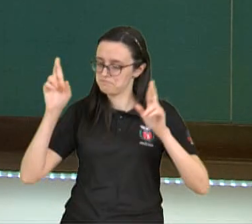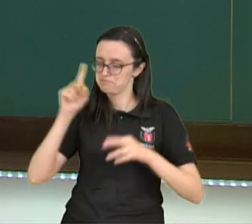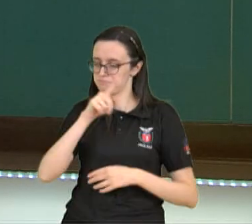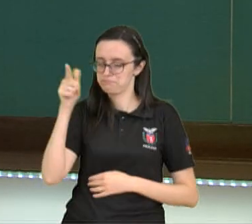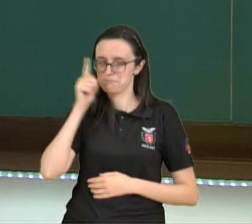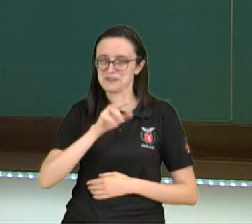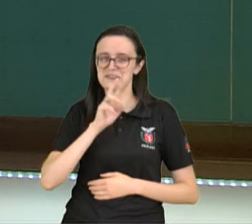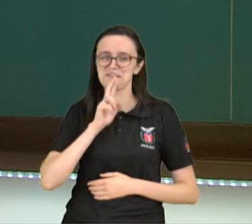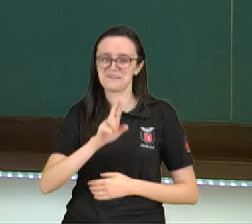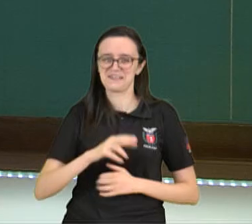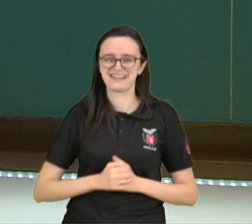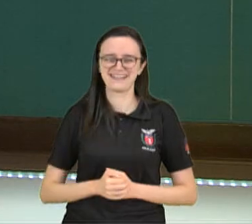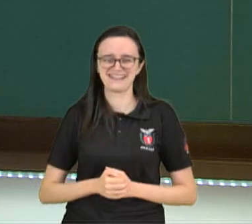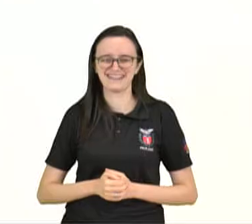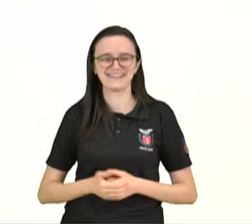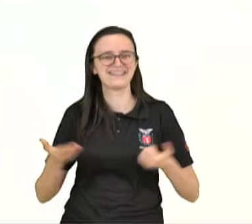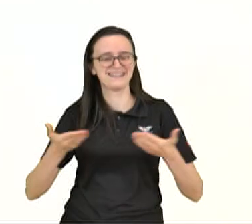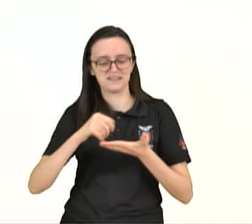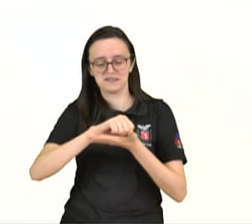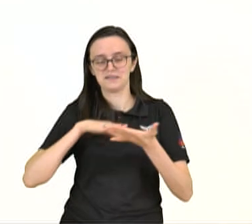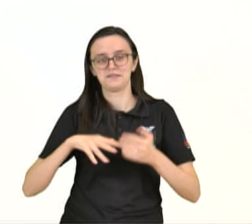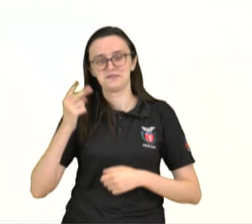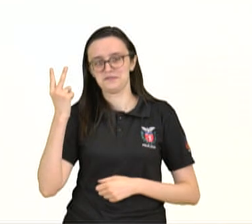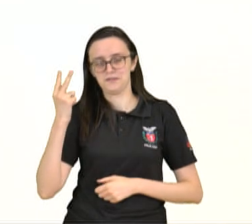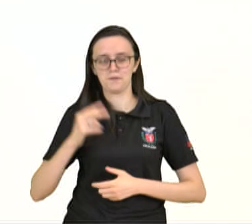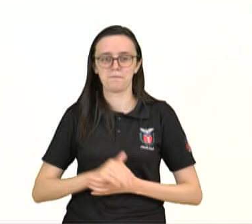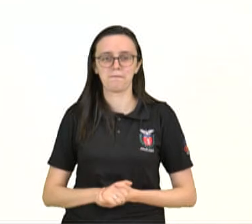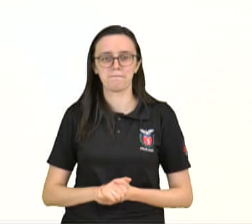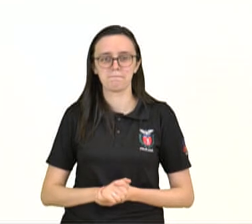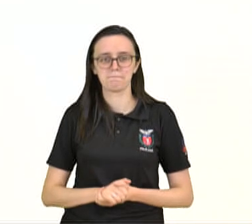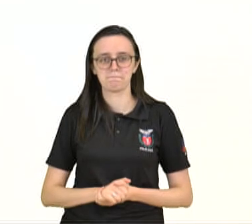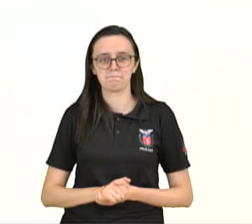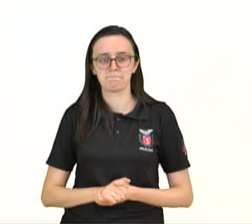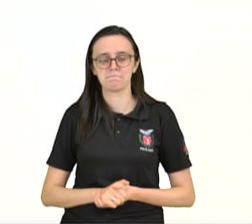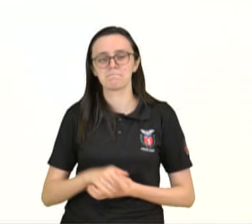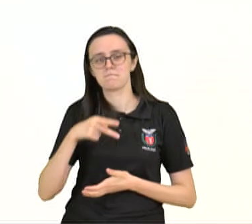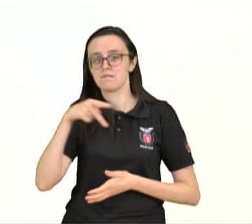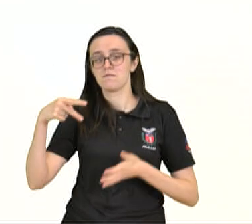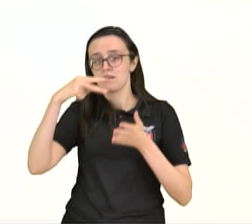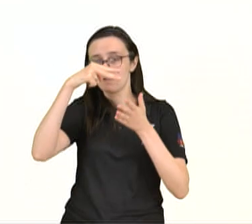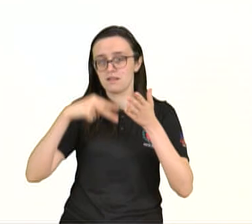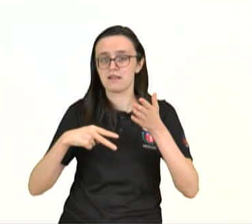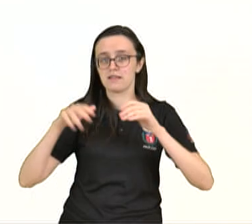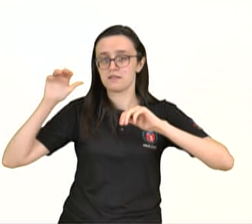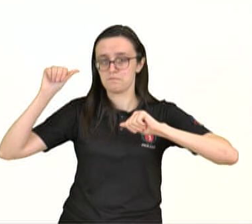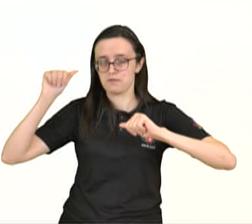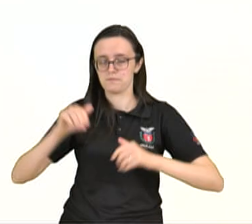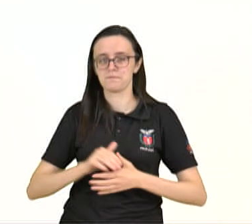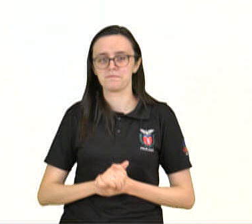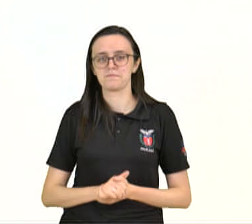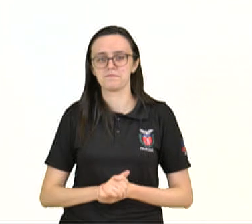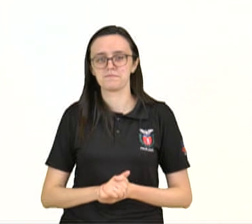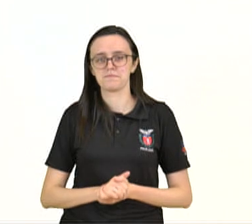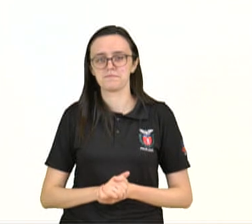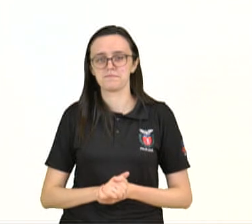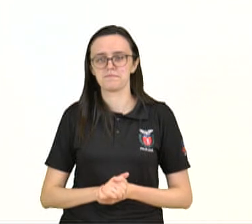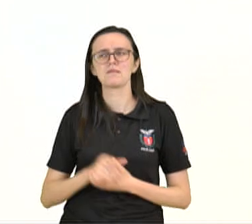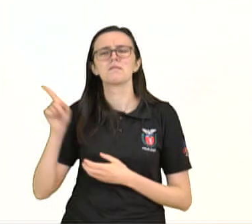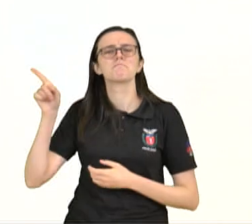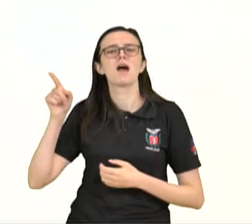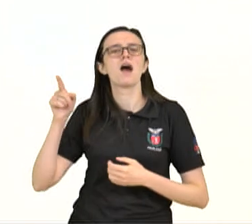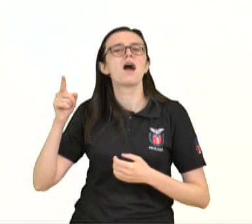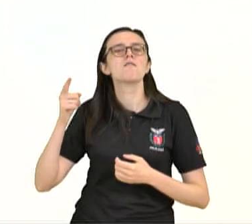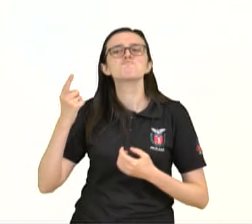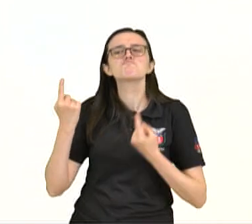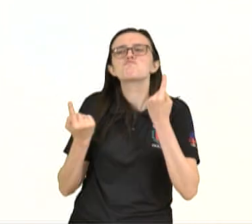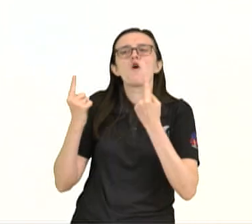acertado. Atividade 2. Indica a função do verbo tener em las frases. Indica a função do verbo ter